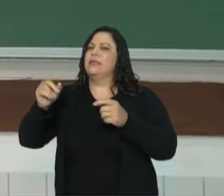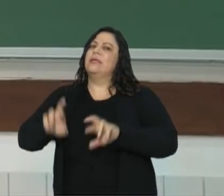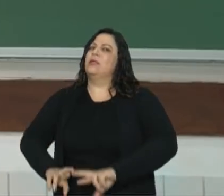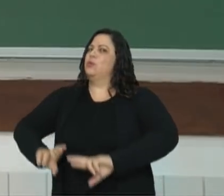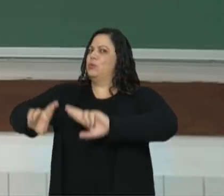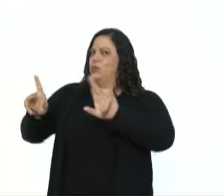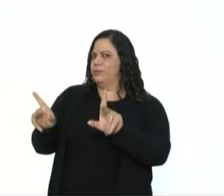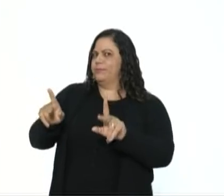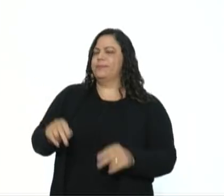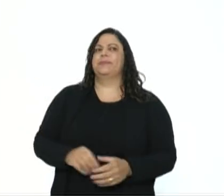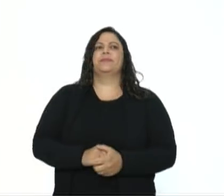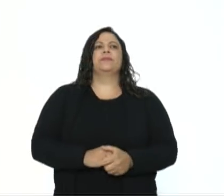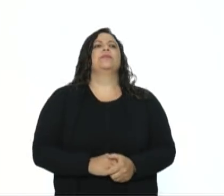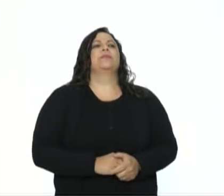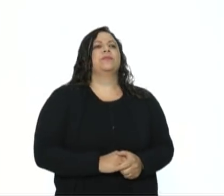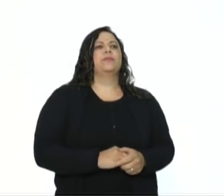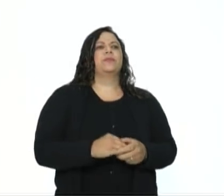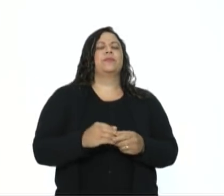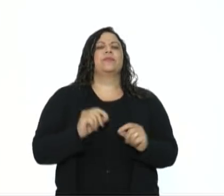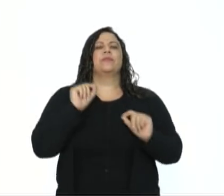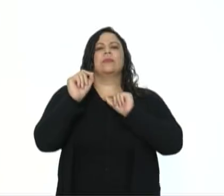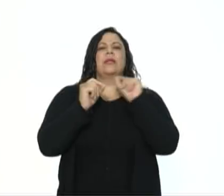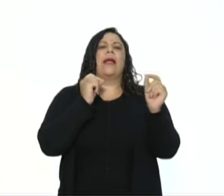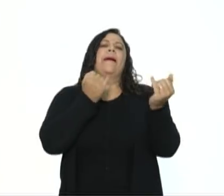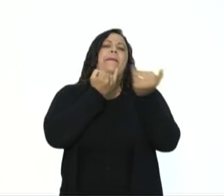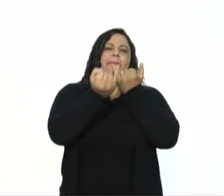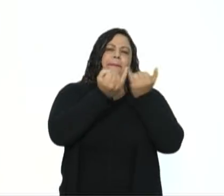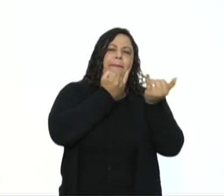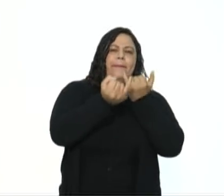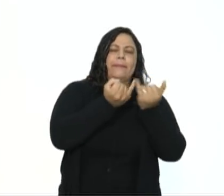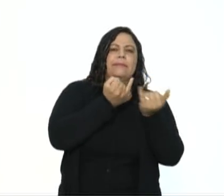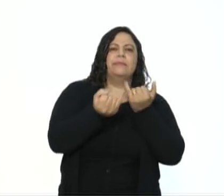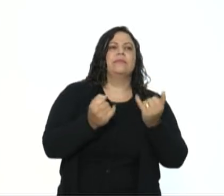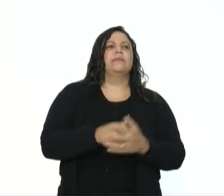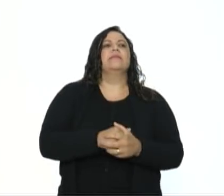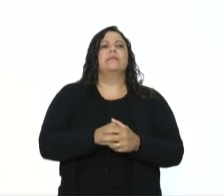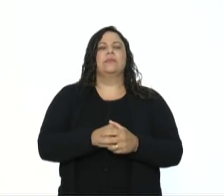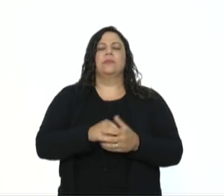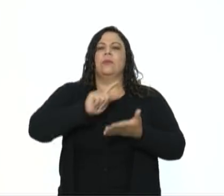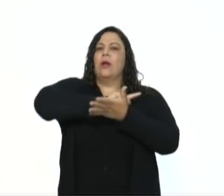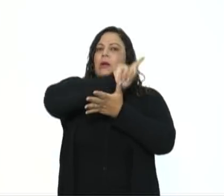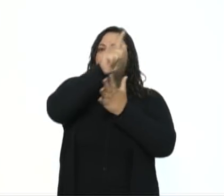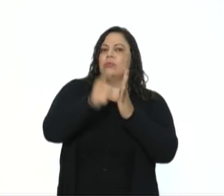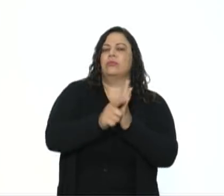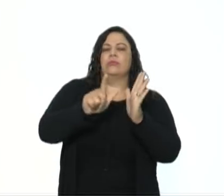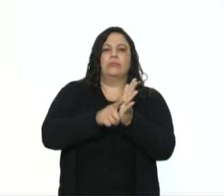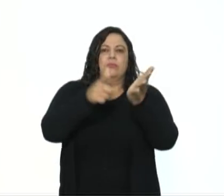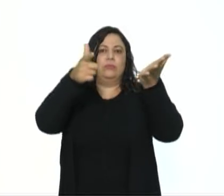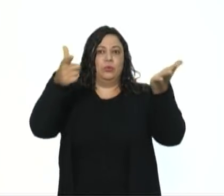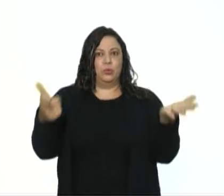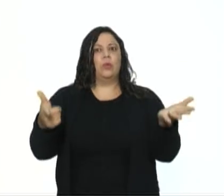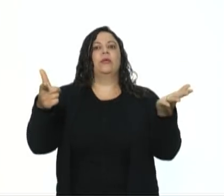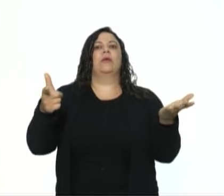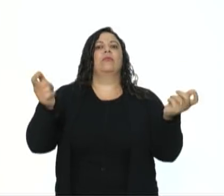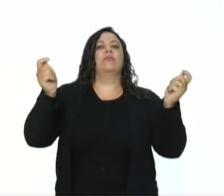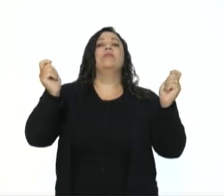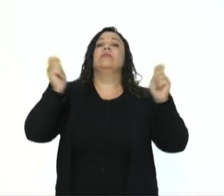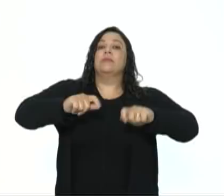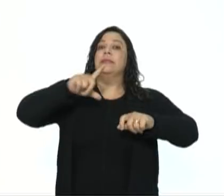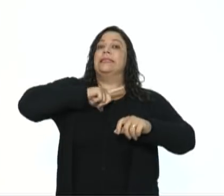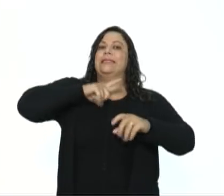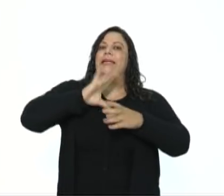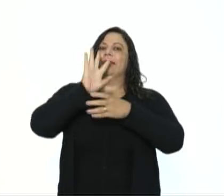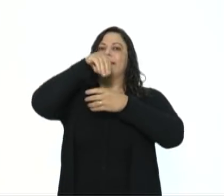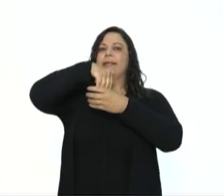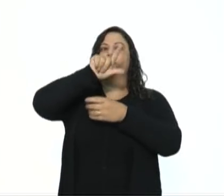colocou aqui, ó? Semelhanças, 2 pontos. São gêneros jornalísticos e possuem lead, né?